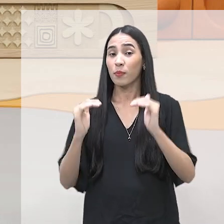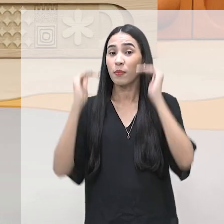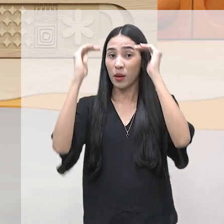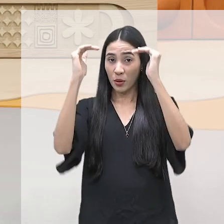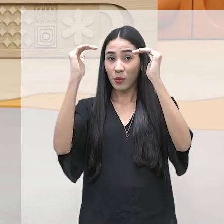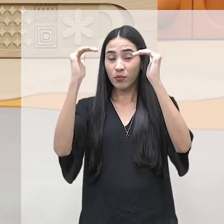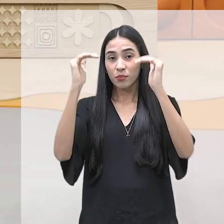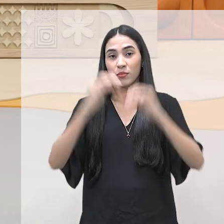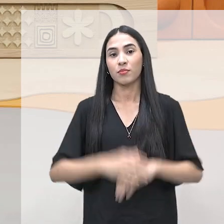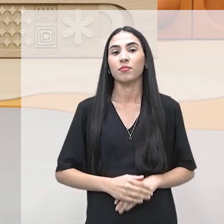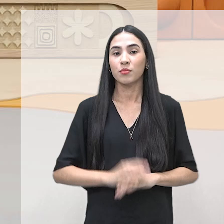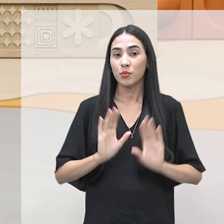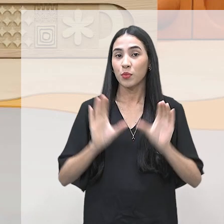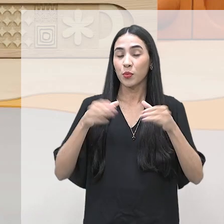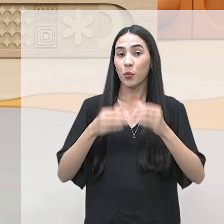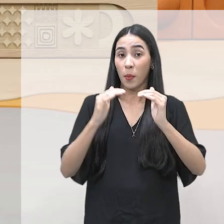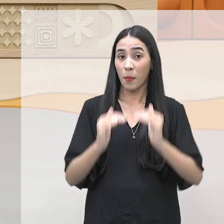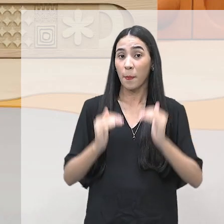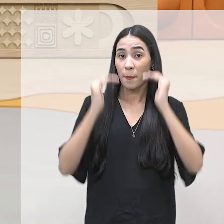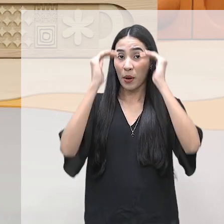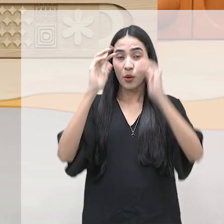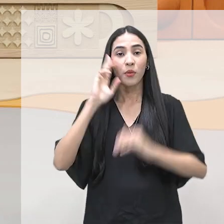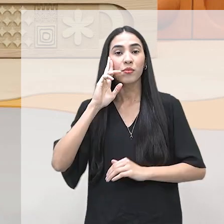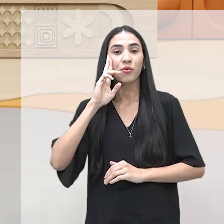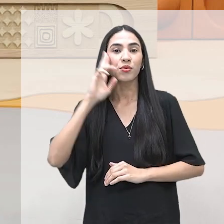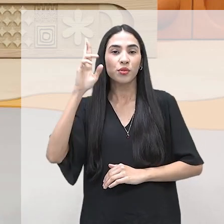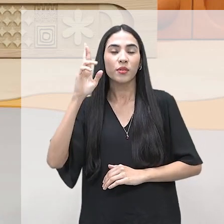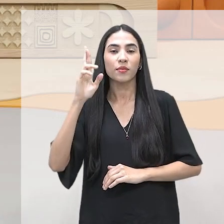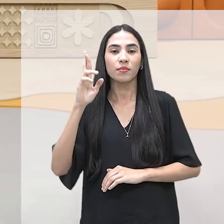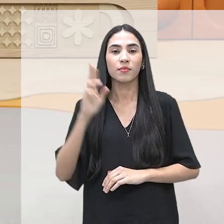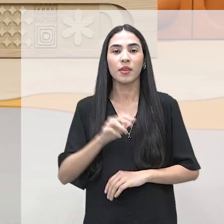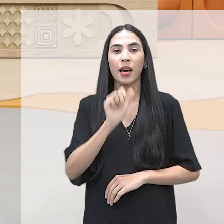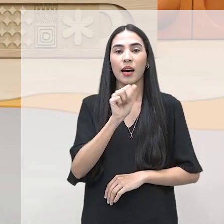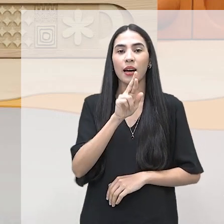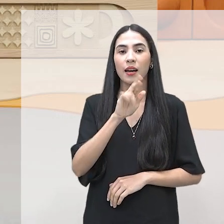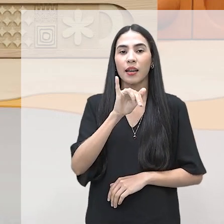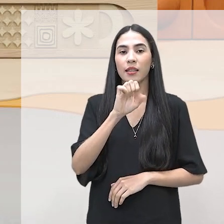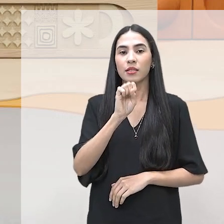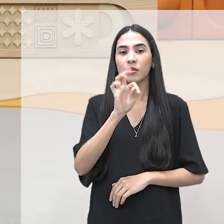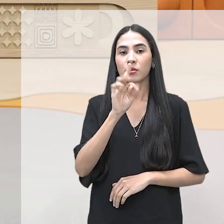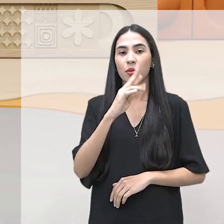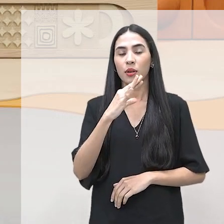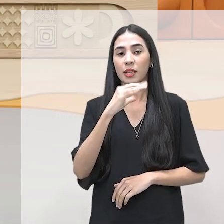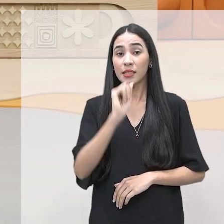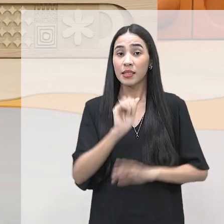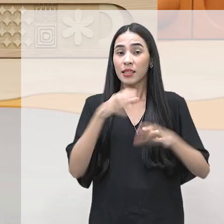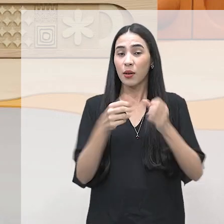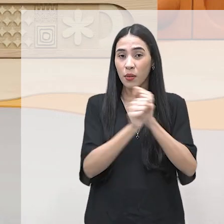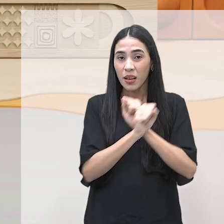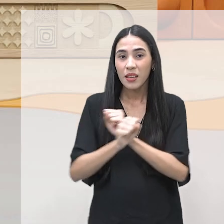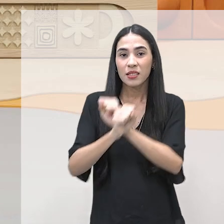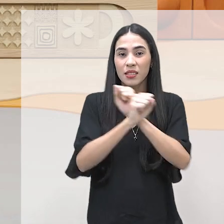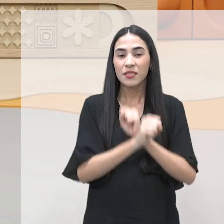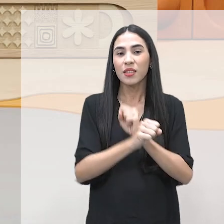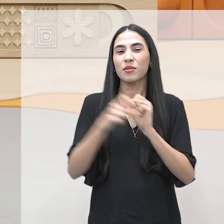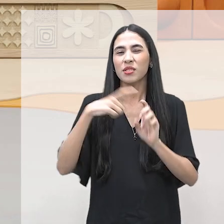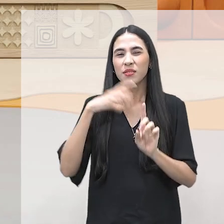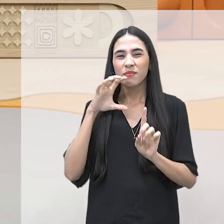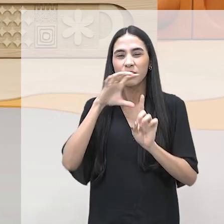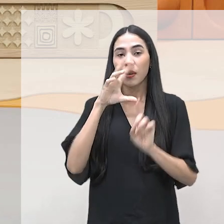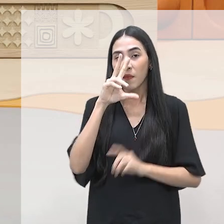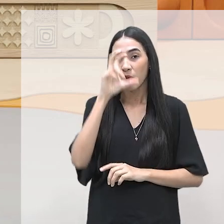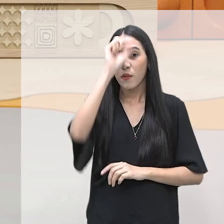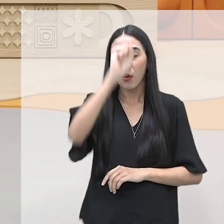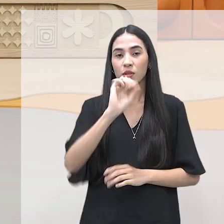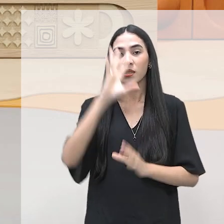ou a pseudo-elite brasileira, a aristocracia, como vocês queiram chamar. E a escravidão estava enraigada na